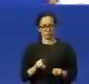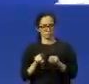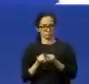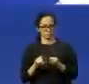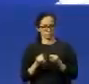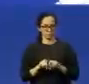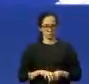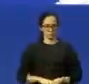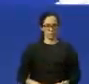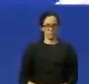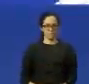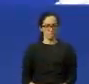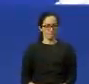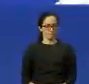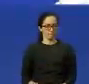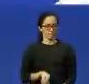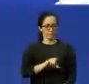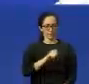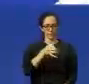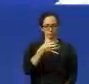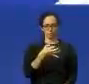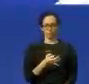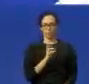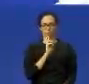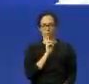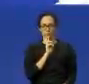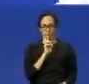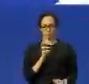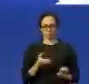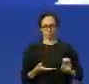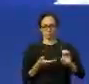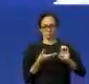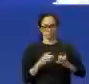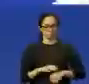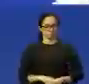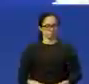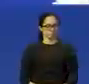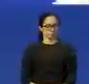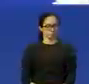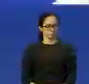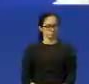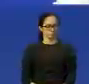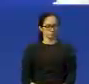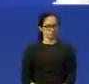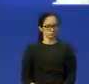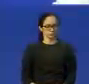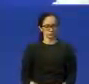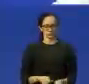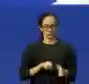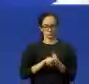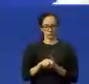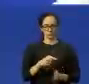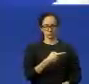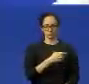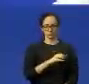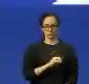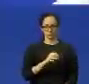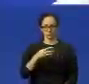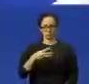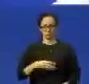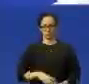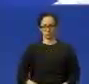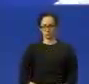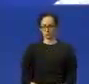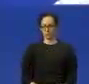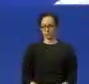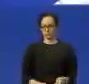no caso, infravermelho, não é? Alternativa certa, E. Questão 103. Nós